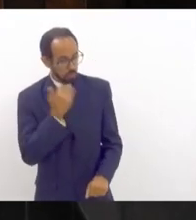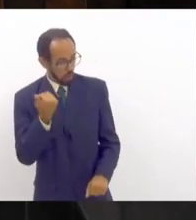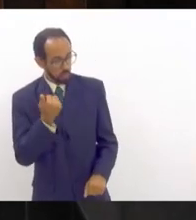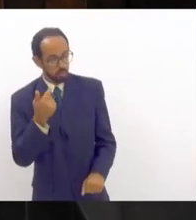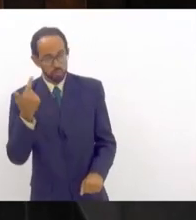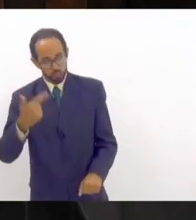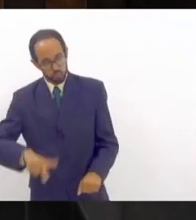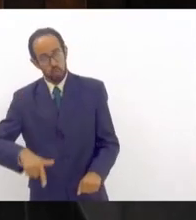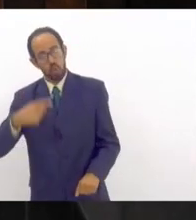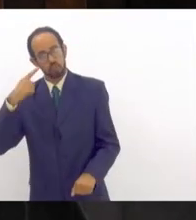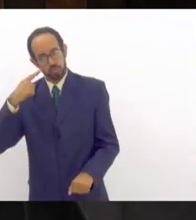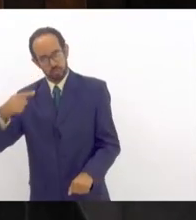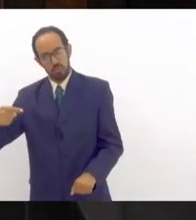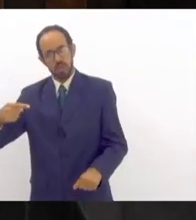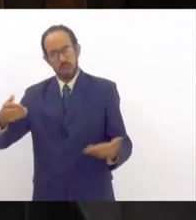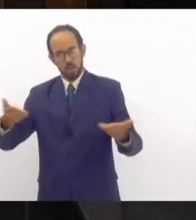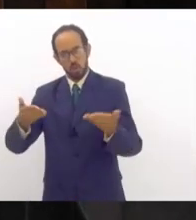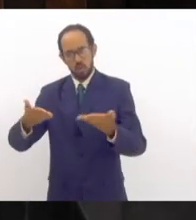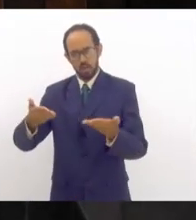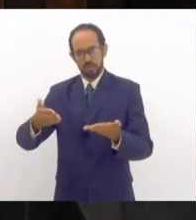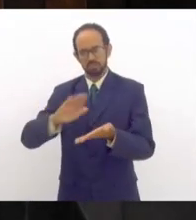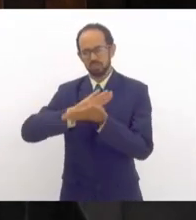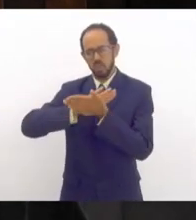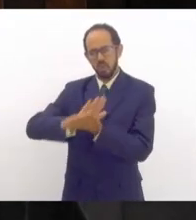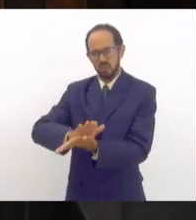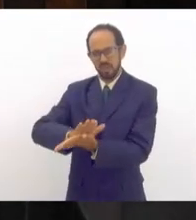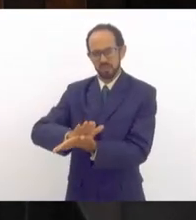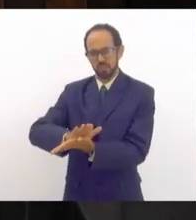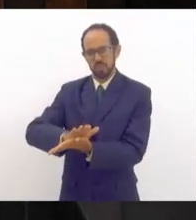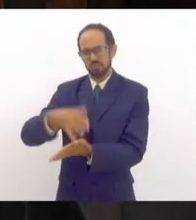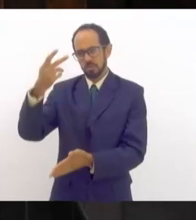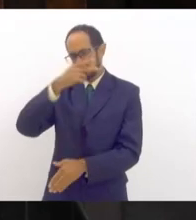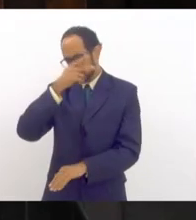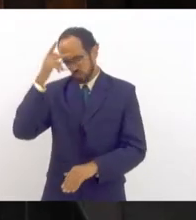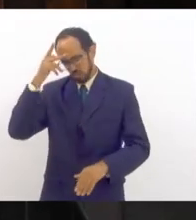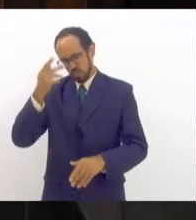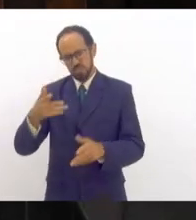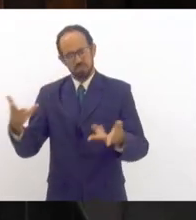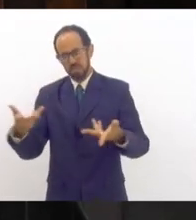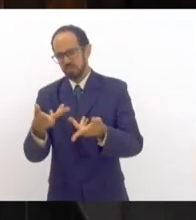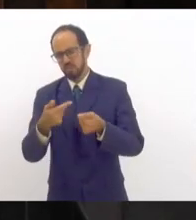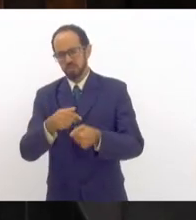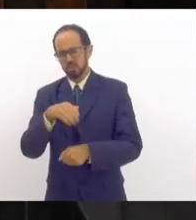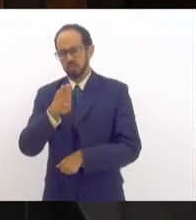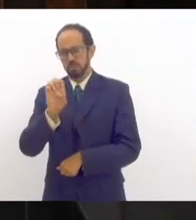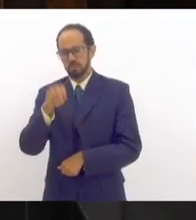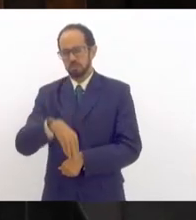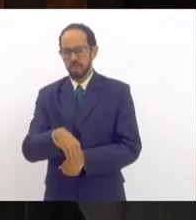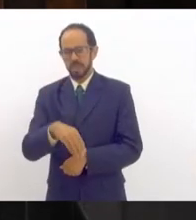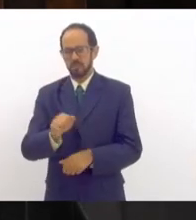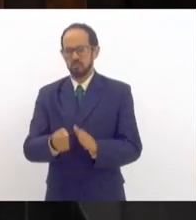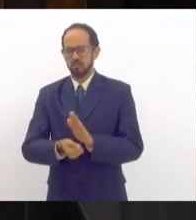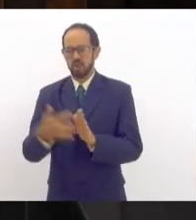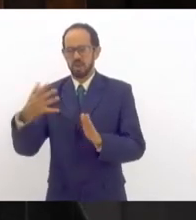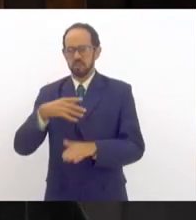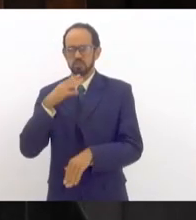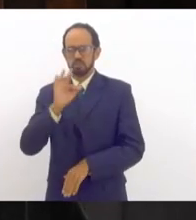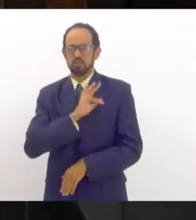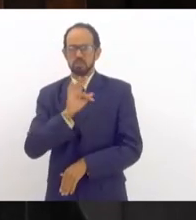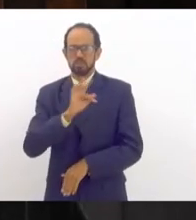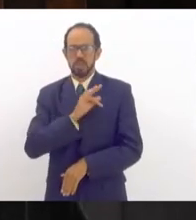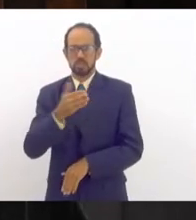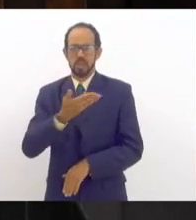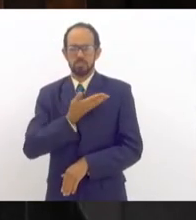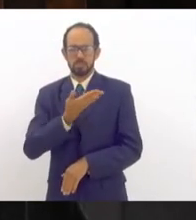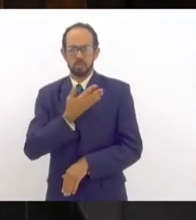semana covardemente um cara exemplar um cara do bem vários policiais amigos